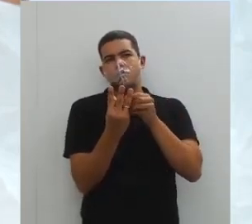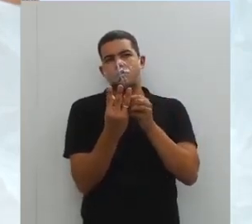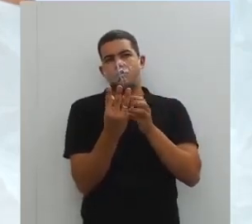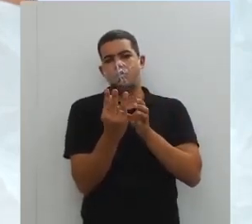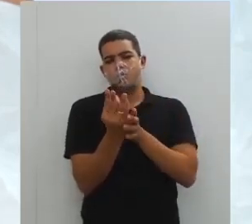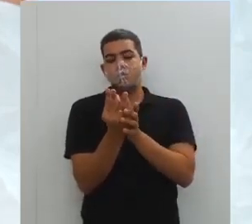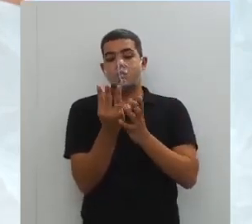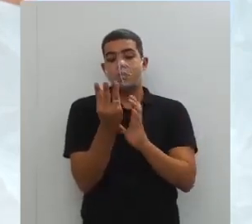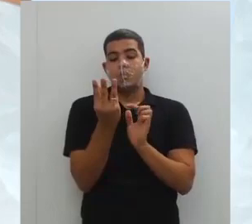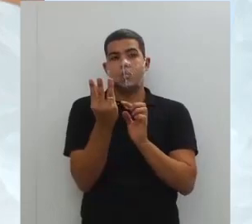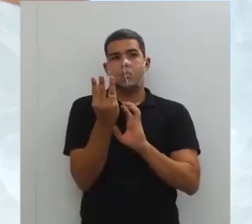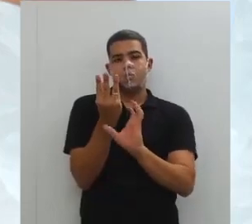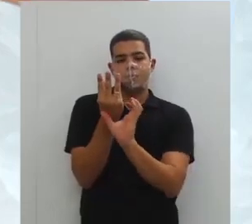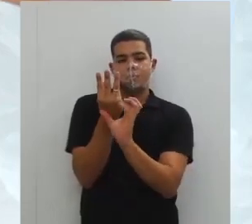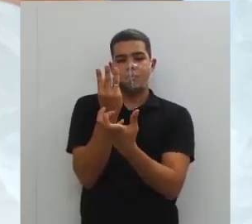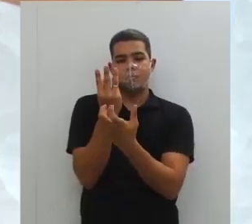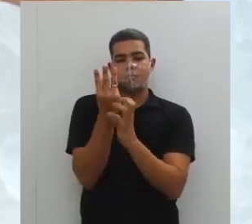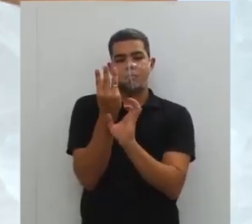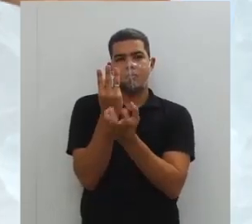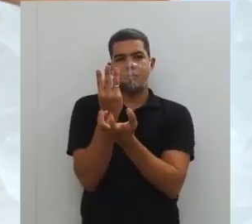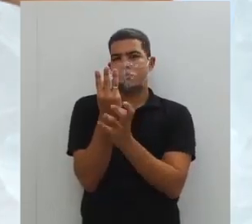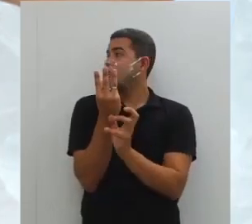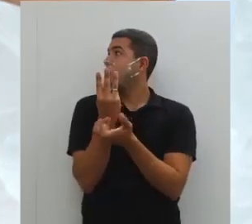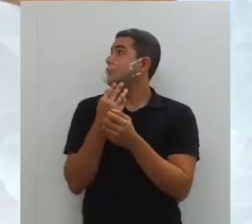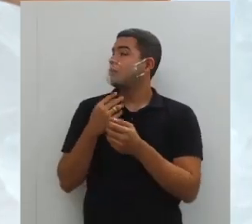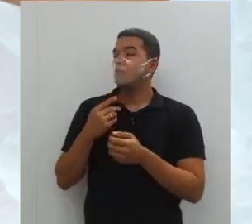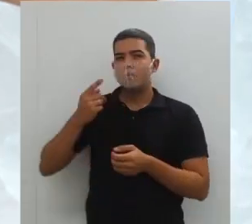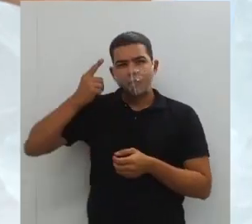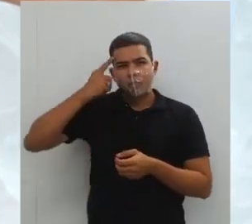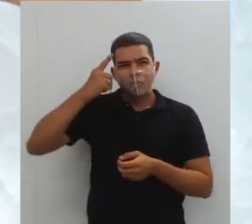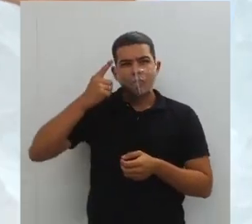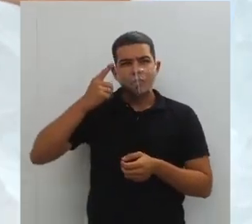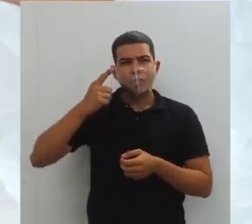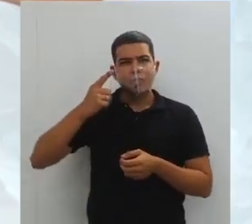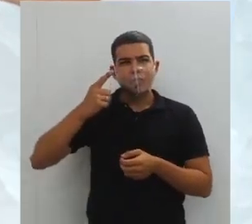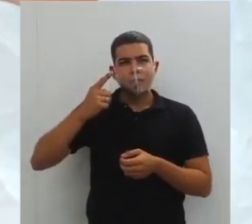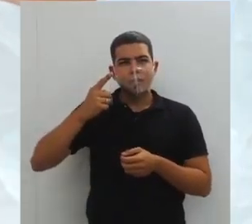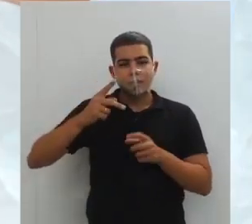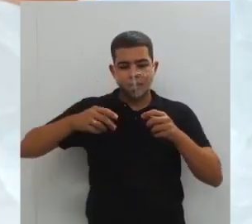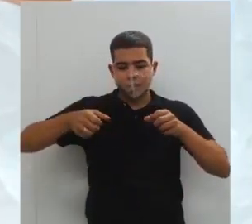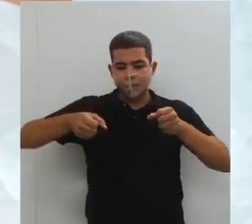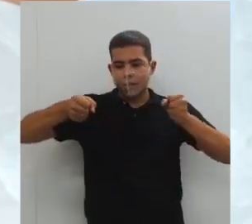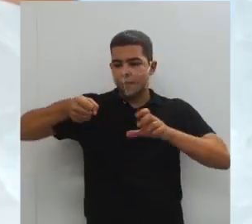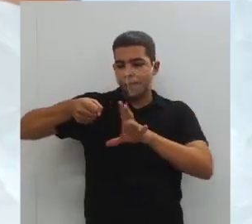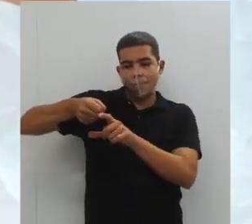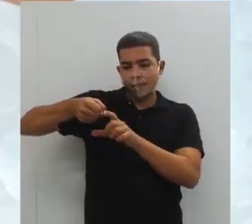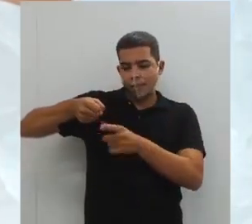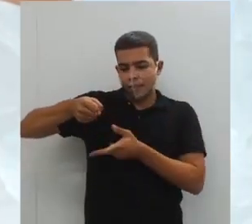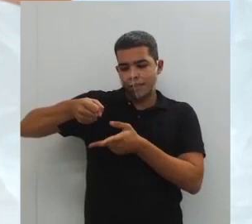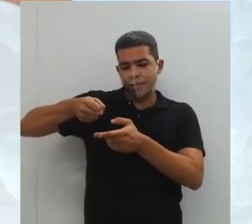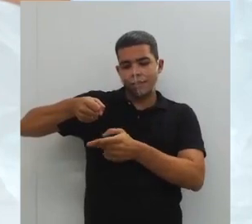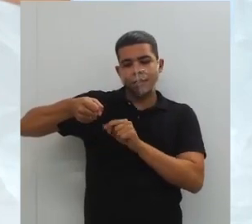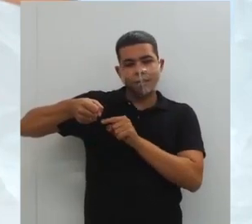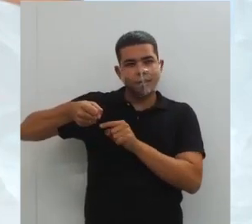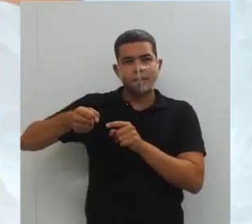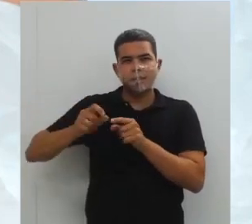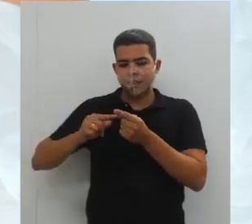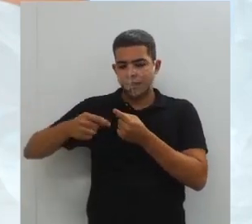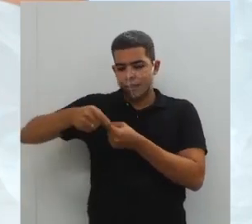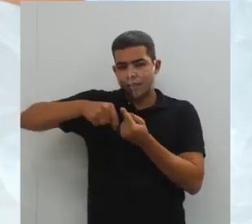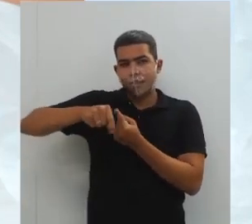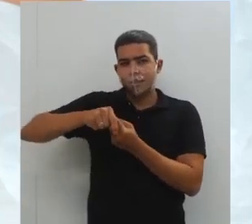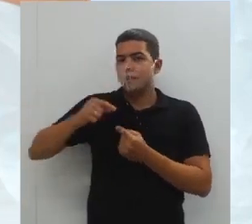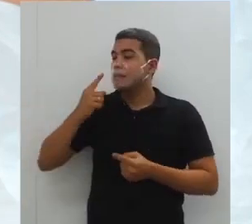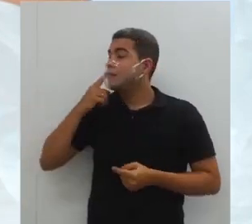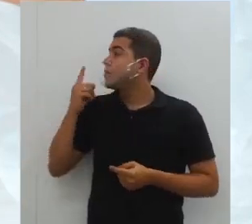firme. Girou, como é que você vai amarrar? Lembra lá da alça que a gente cortou? É ela que